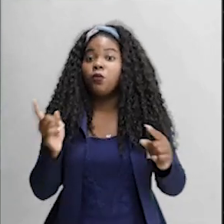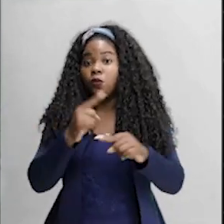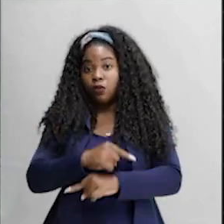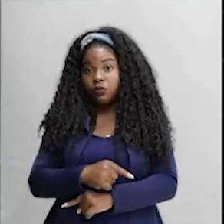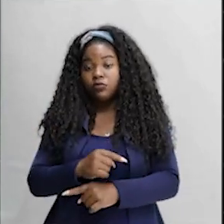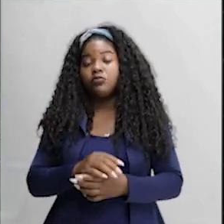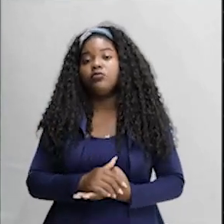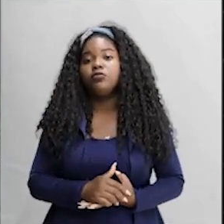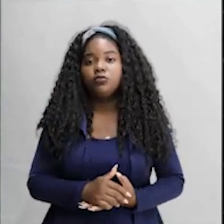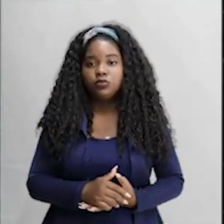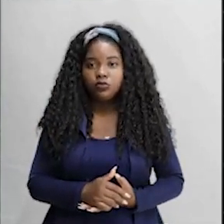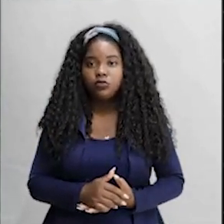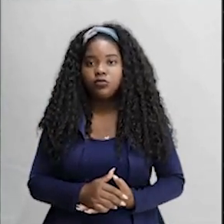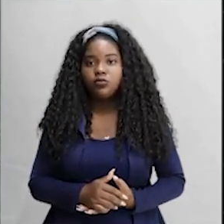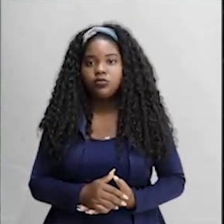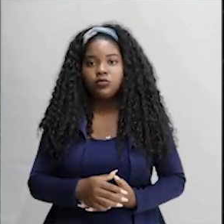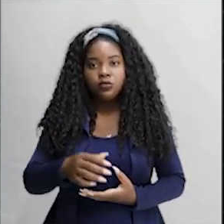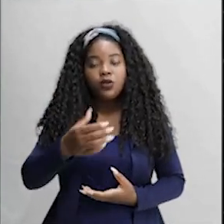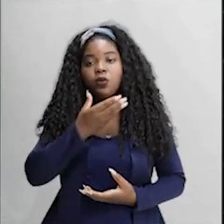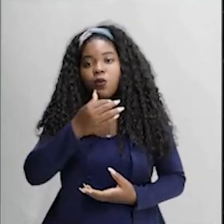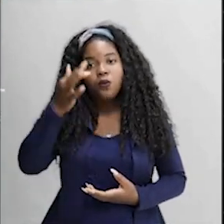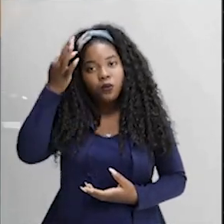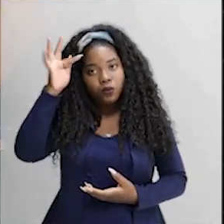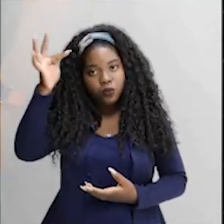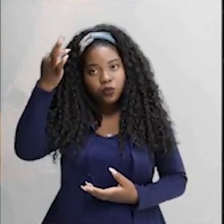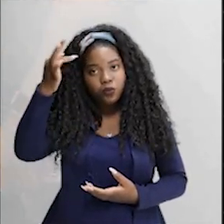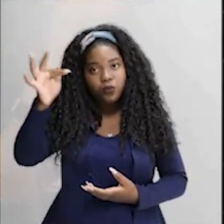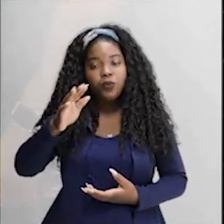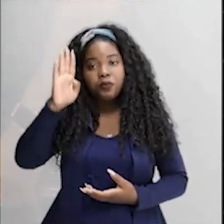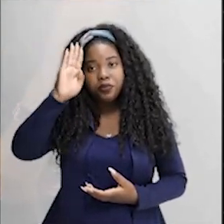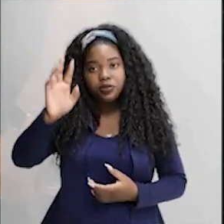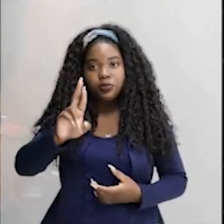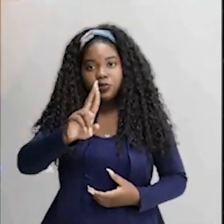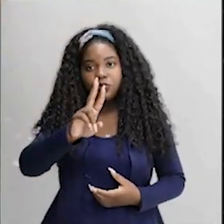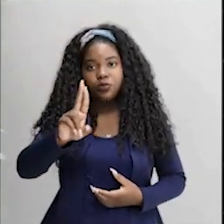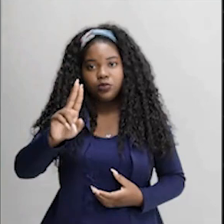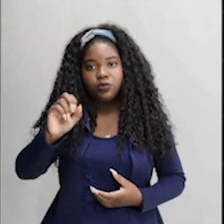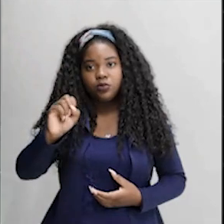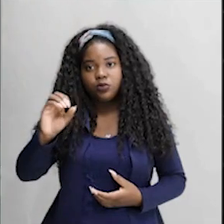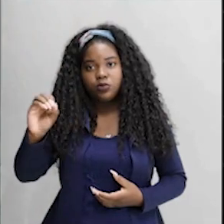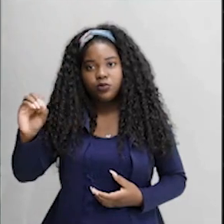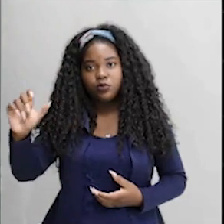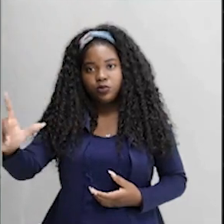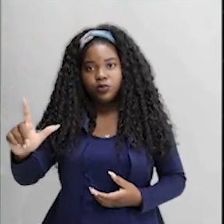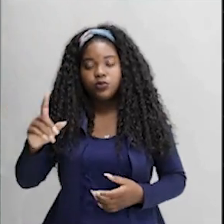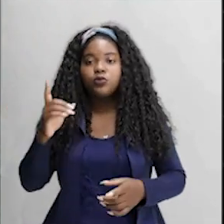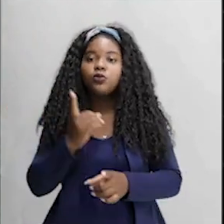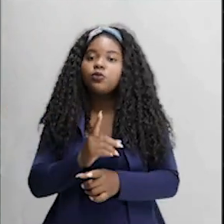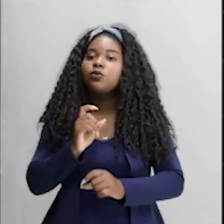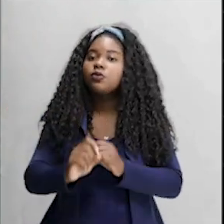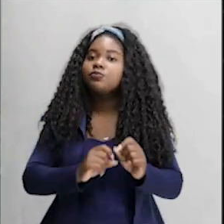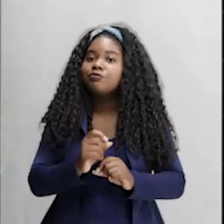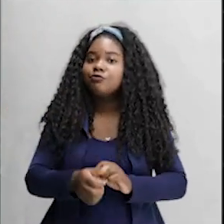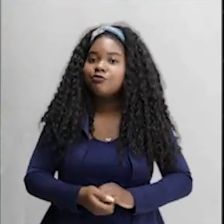os nossos grandes filósofos, principalmente Rousseau, descobriu que isso aqui foi